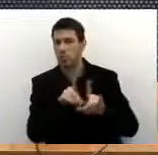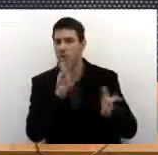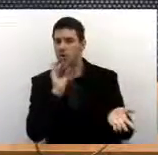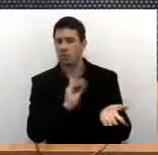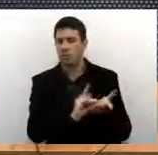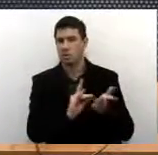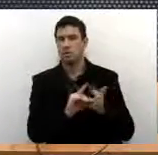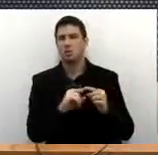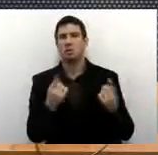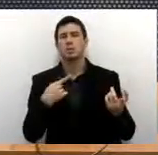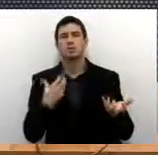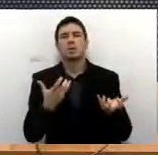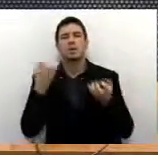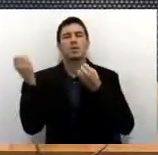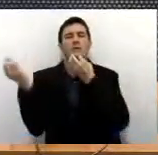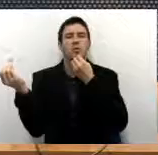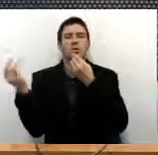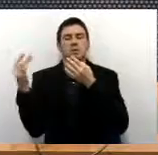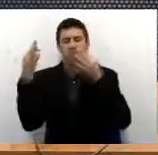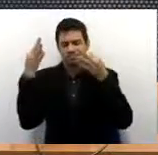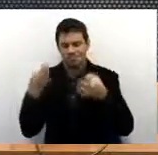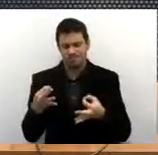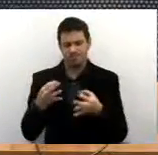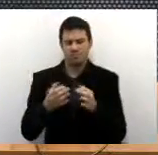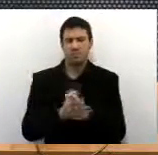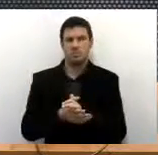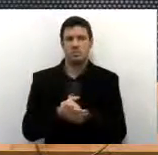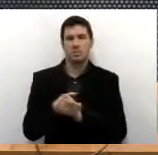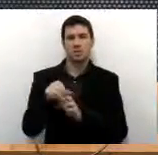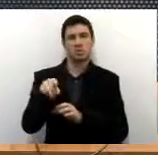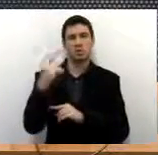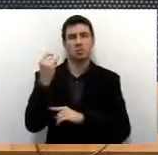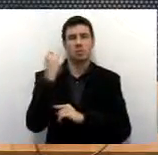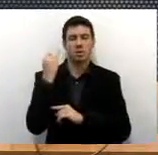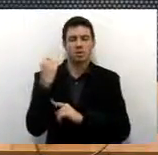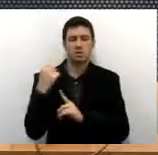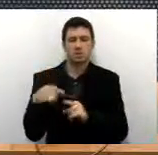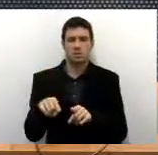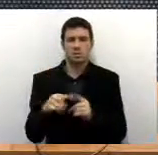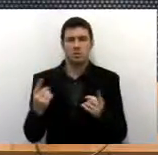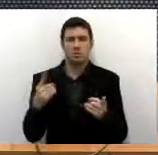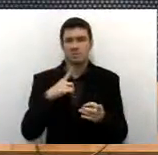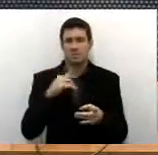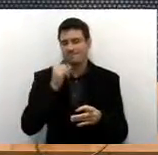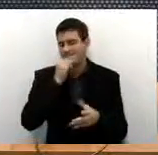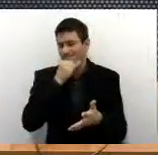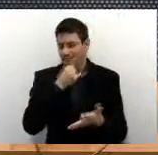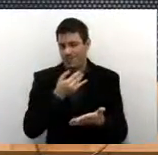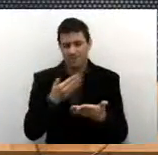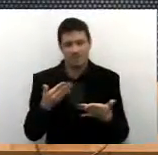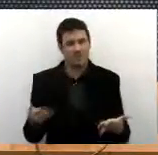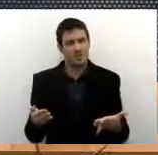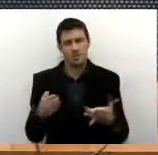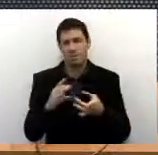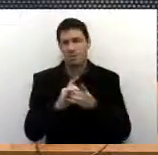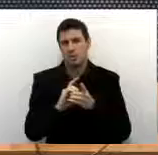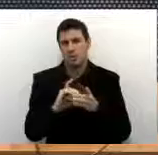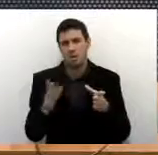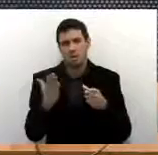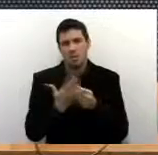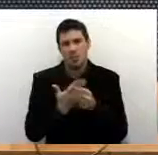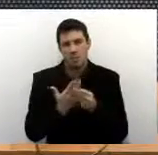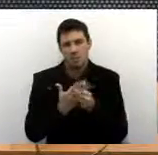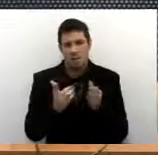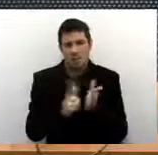eu quero a informação completa. Eu acho que isso daí é muito importante. Infelizmente, né, a burocracia, ontem até